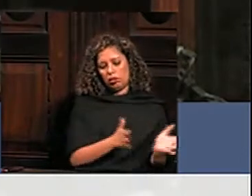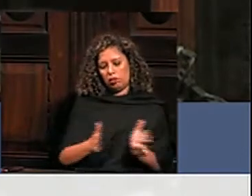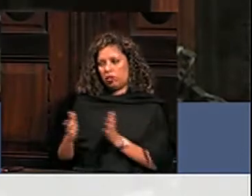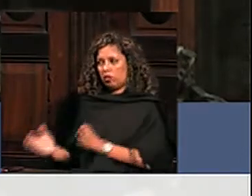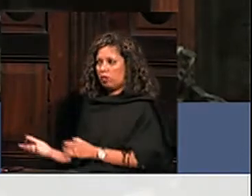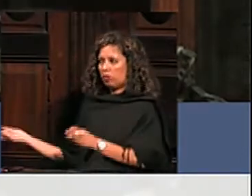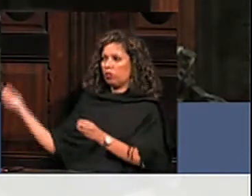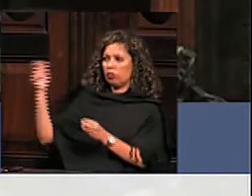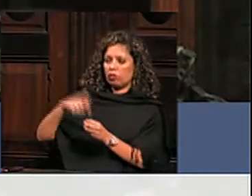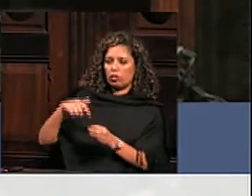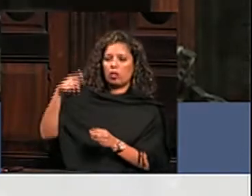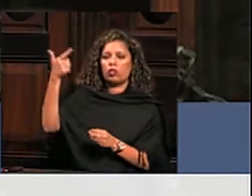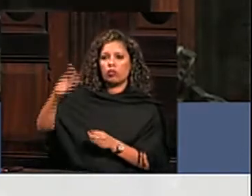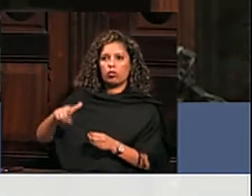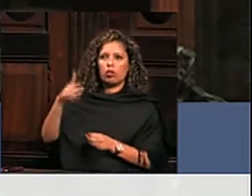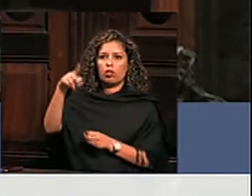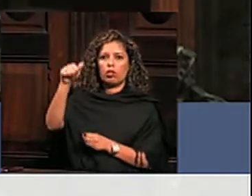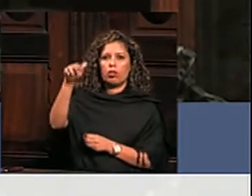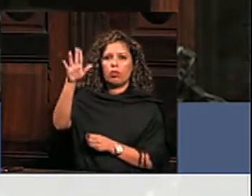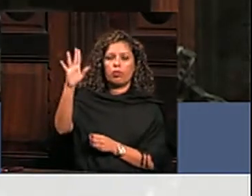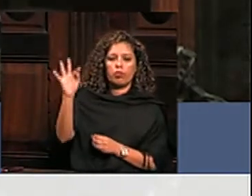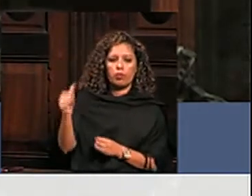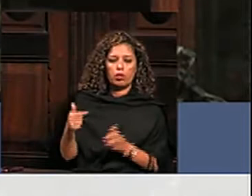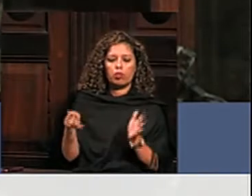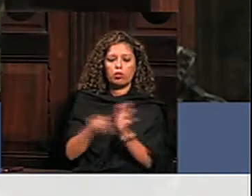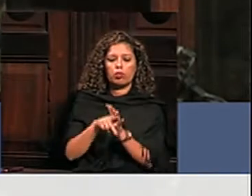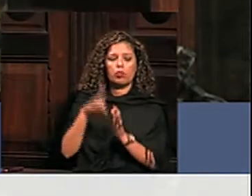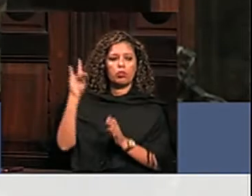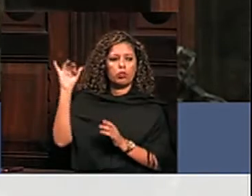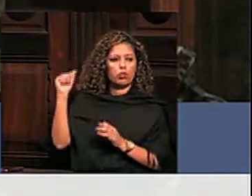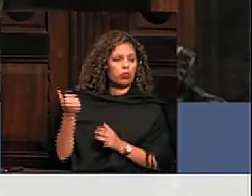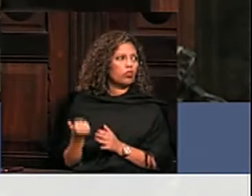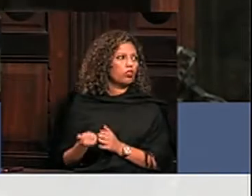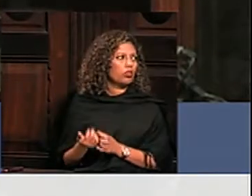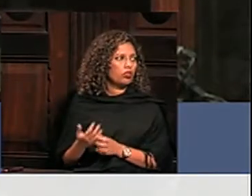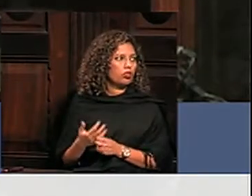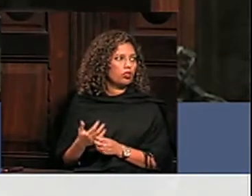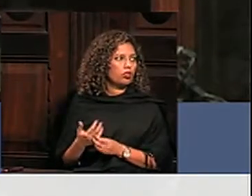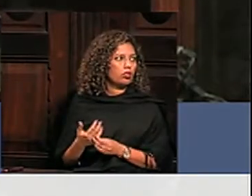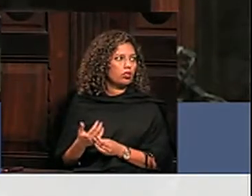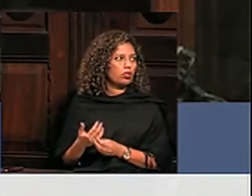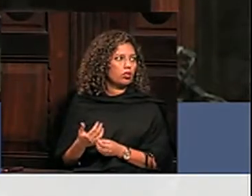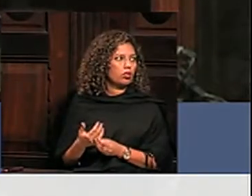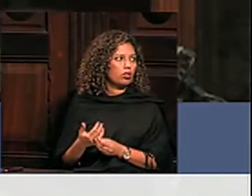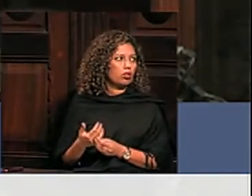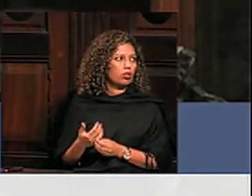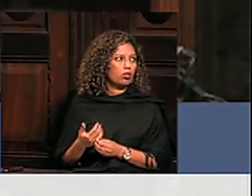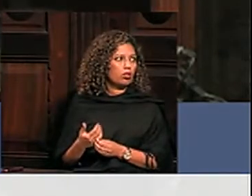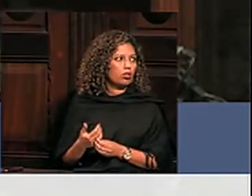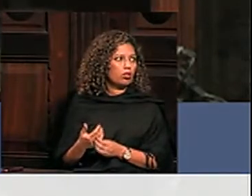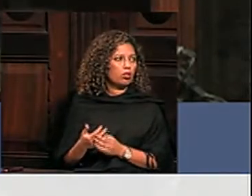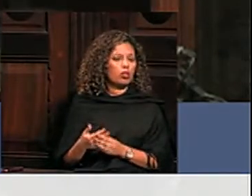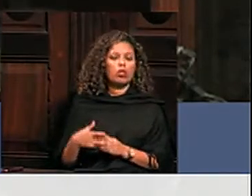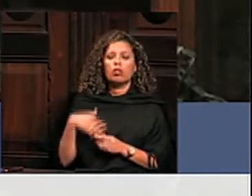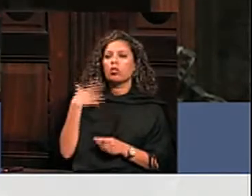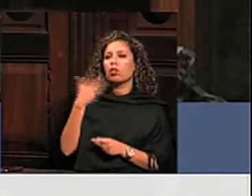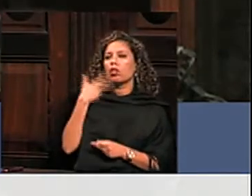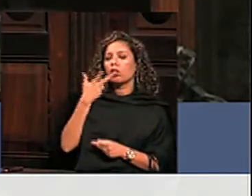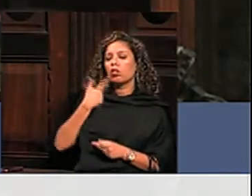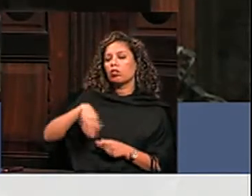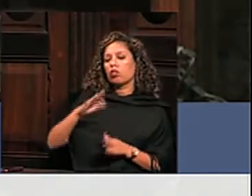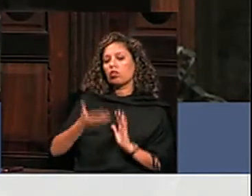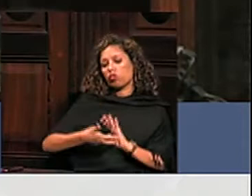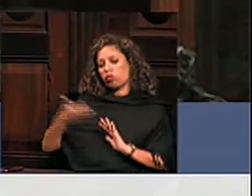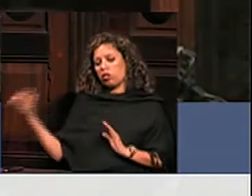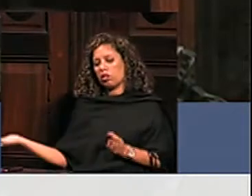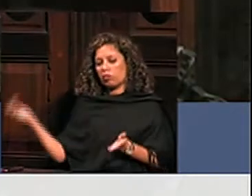ao primeiro ponto da pauta. Os senhores que aprovam isso estão aprovados. Então, vamos já. Como fizemos várias vezes, chamamos o trabalho à ordem, incluímos, tiramos,